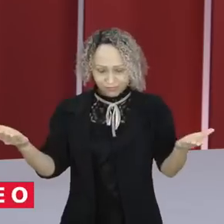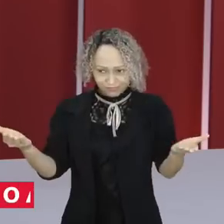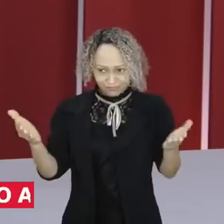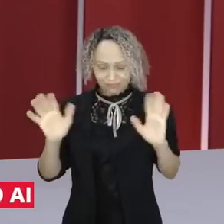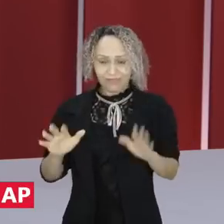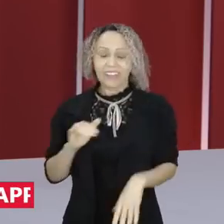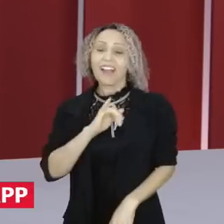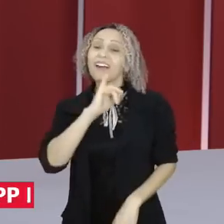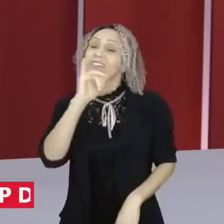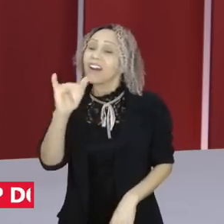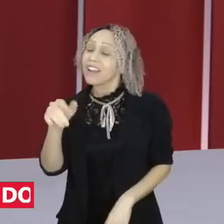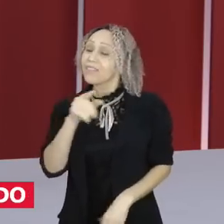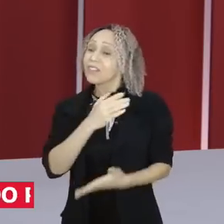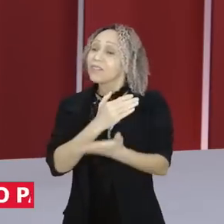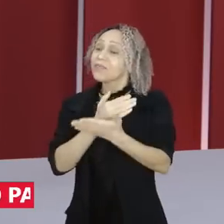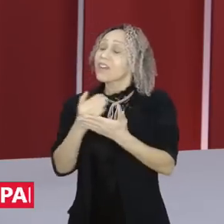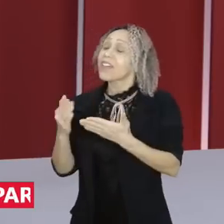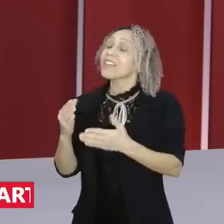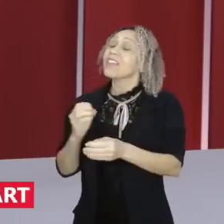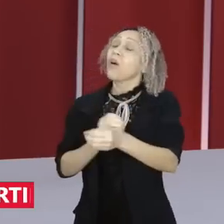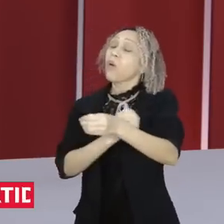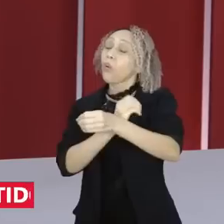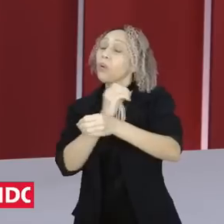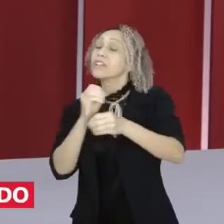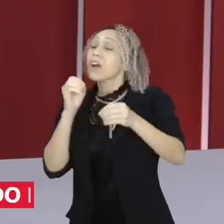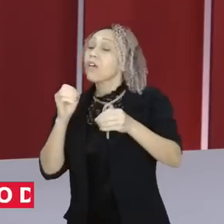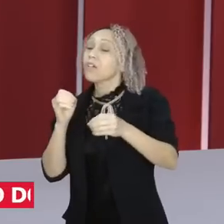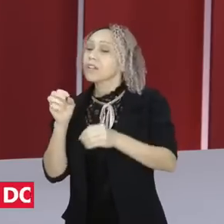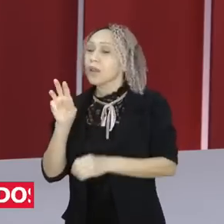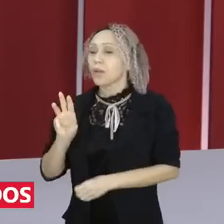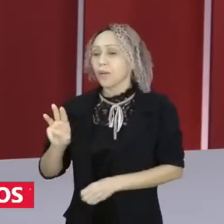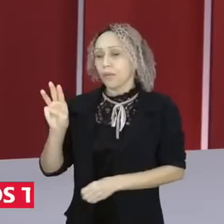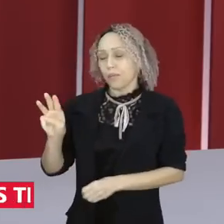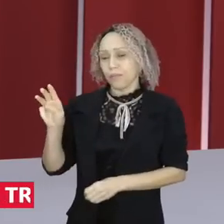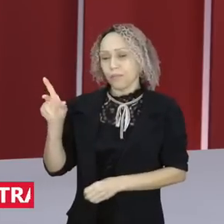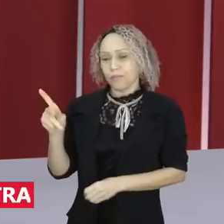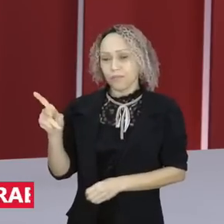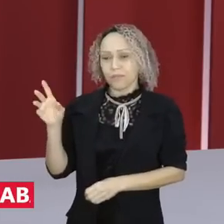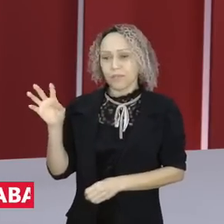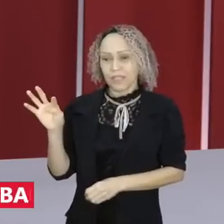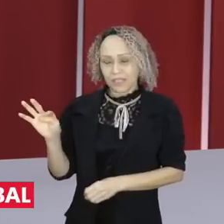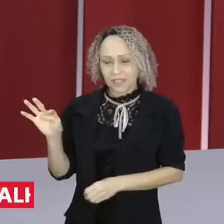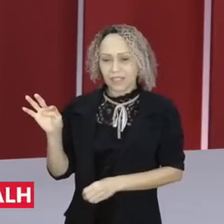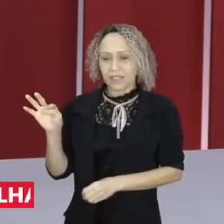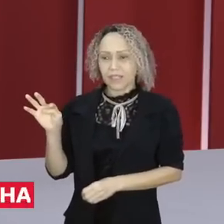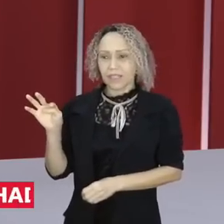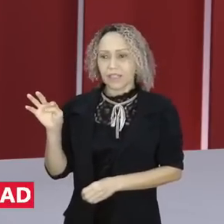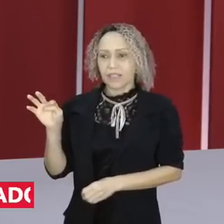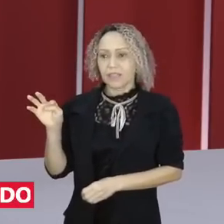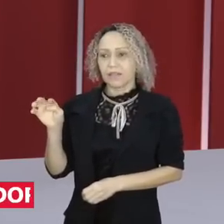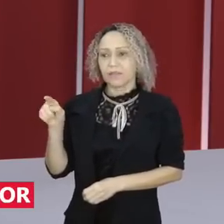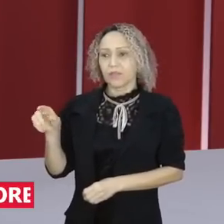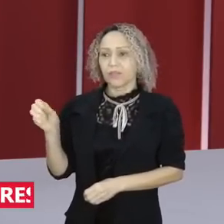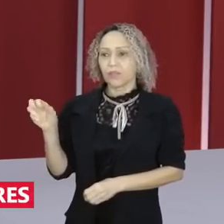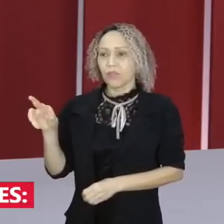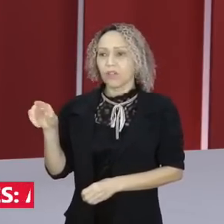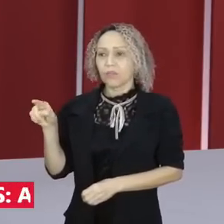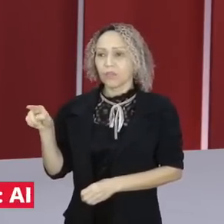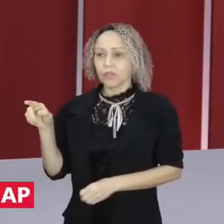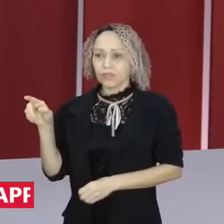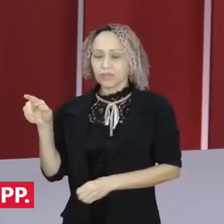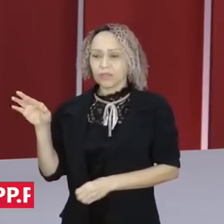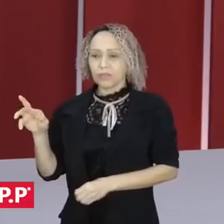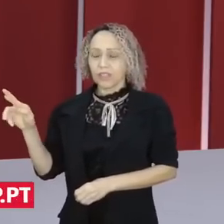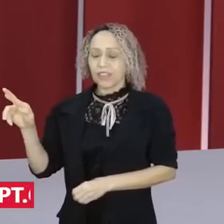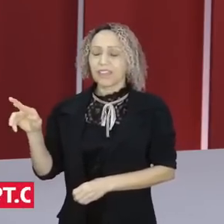lá em pt.org.br, se atualiza com as principais notícias do dia e aproveita para visitar todos